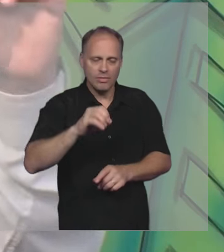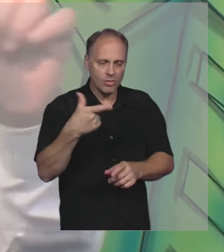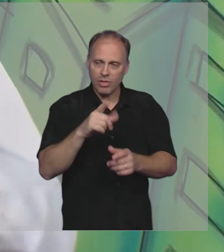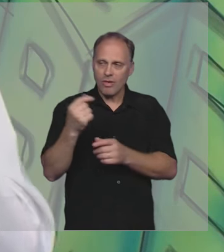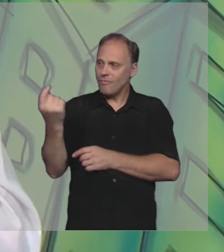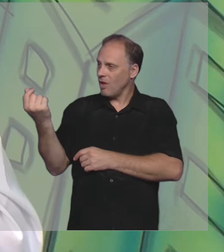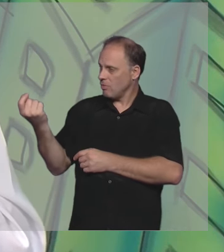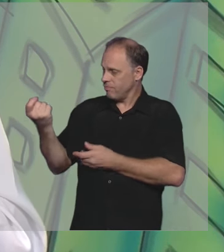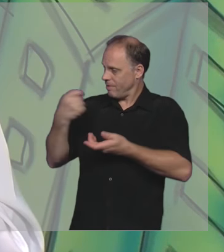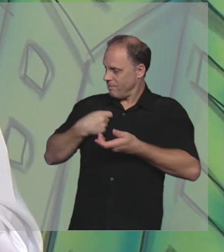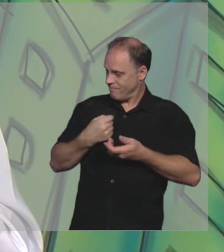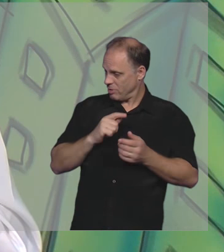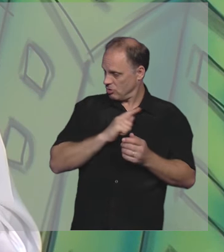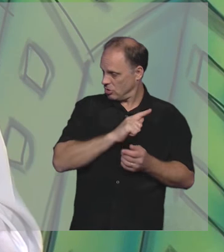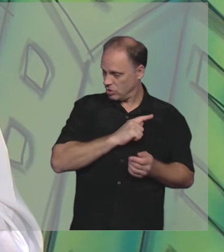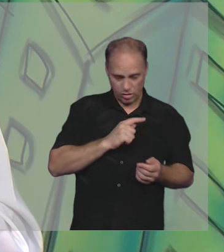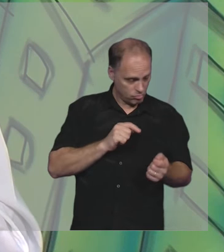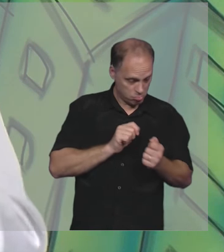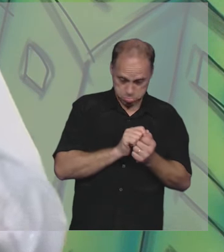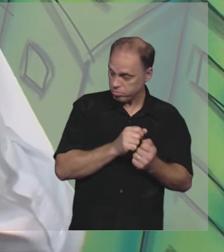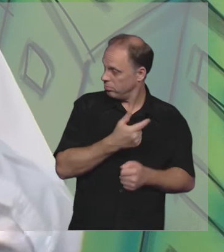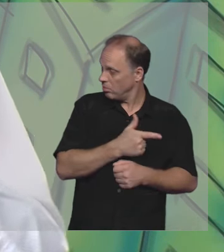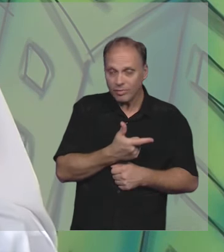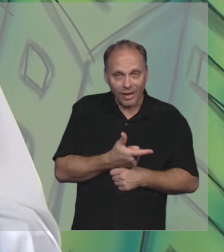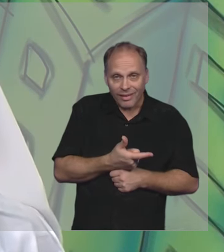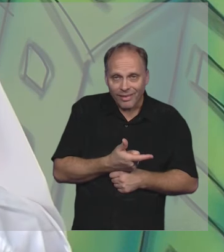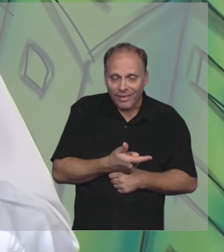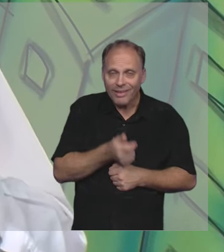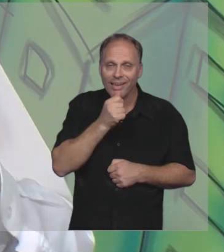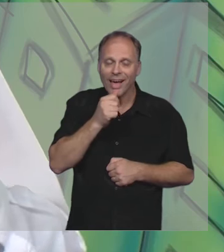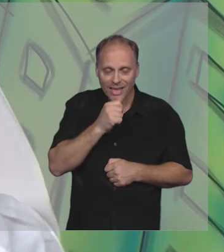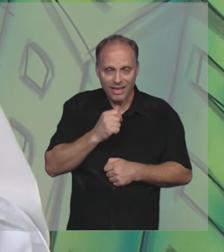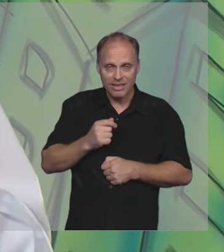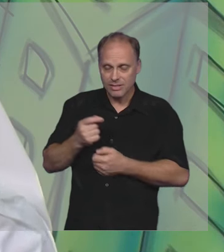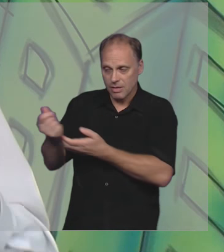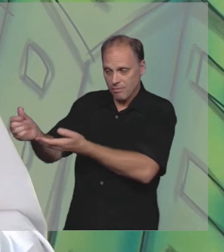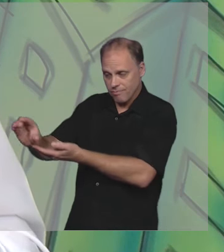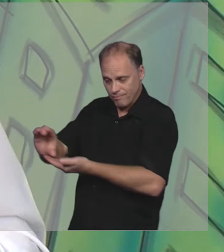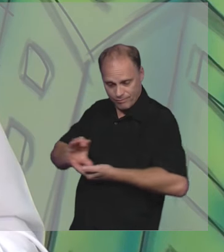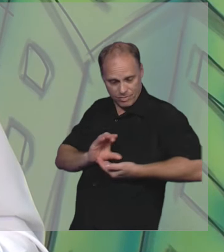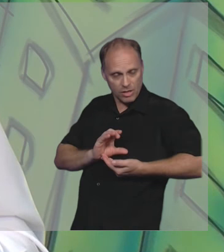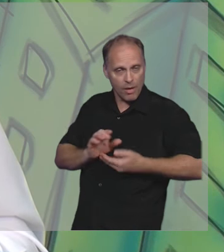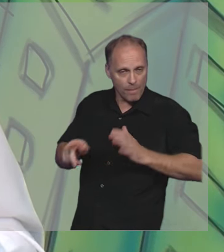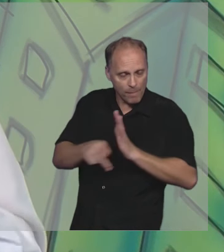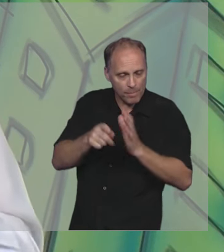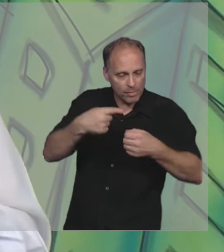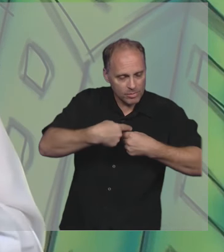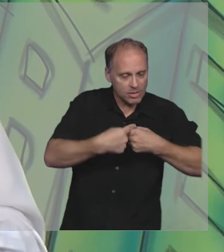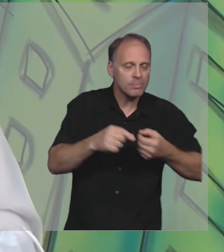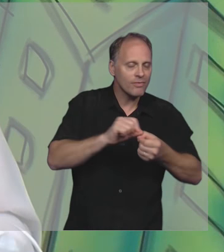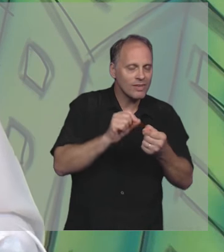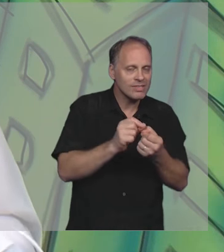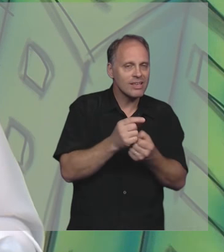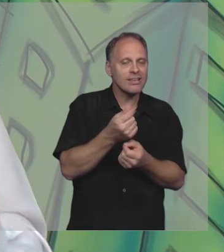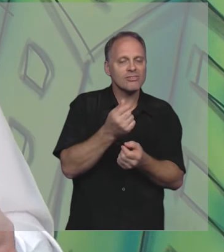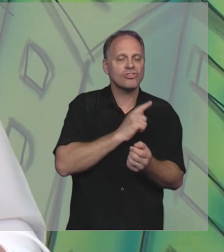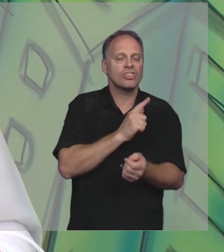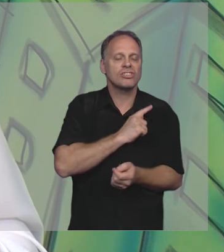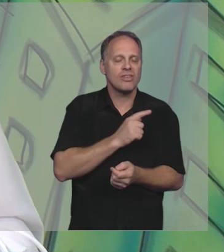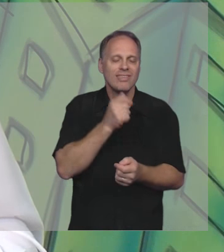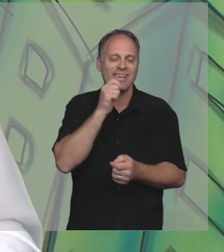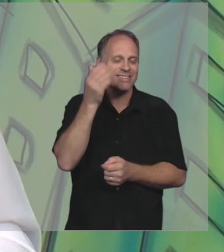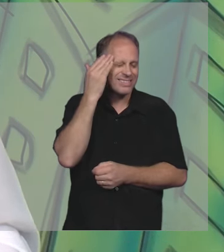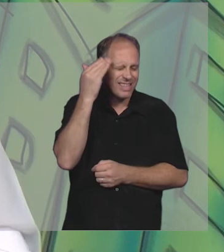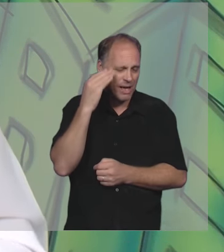para fazer gestão em saúde. Então, essa gestão de saúde teria que ser um investimento do próprio município. E hoje a gente sabe que